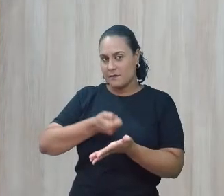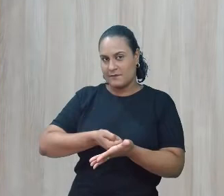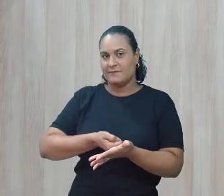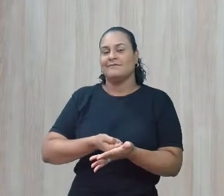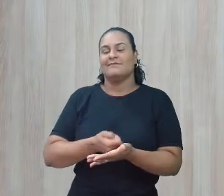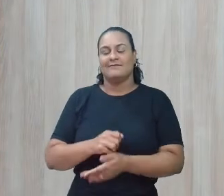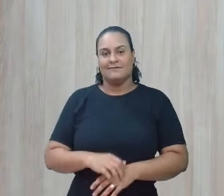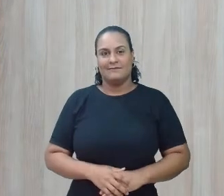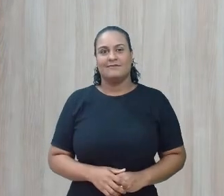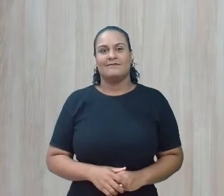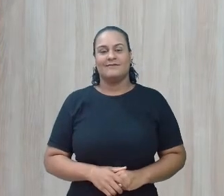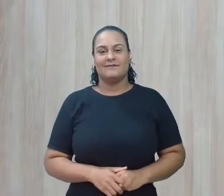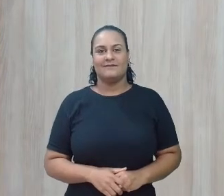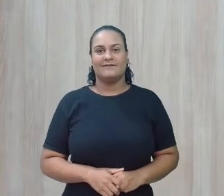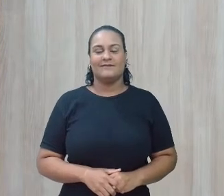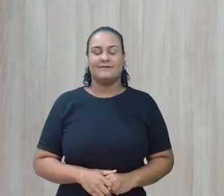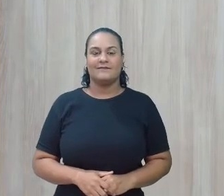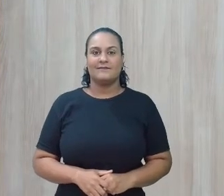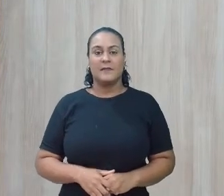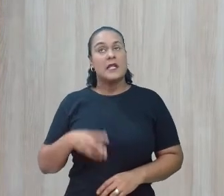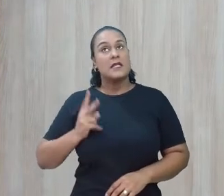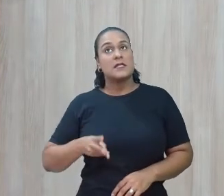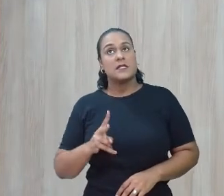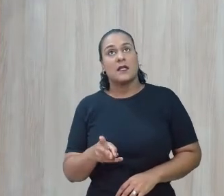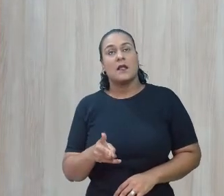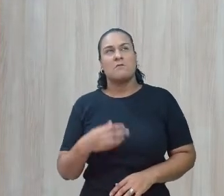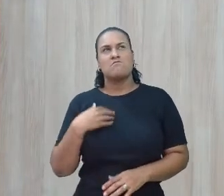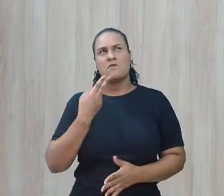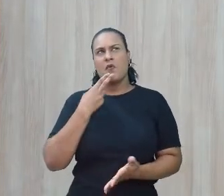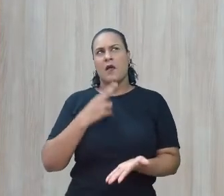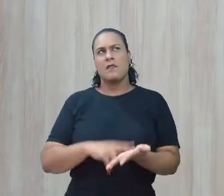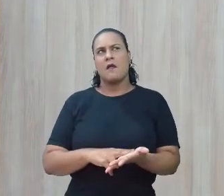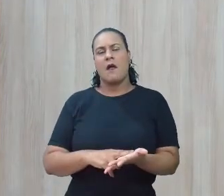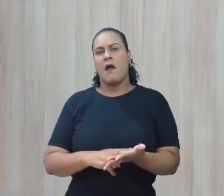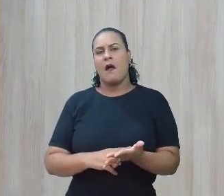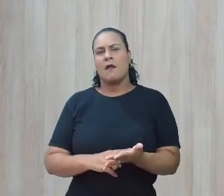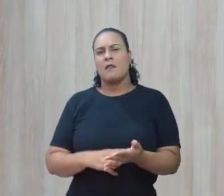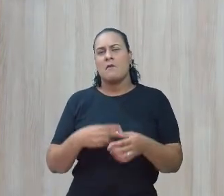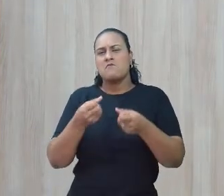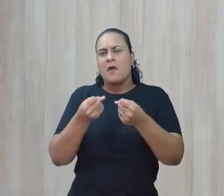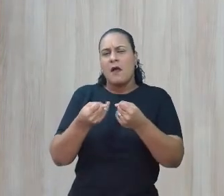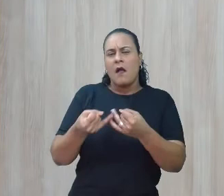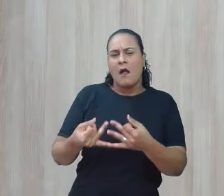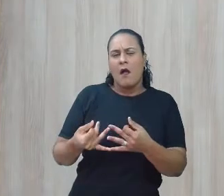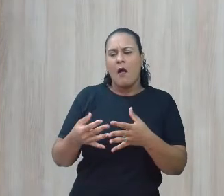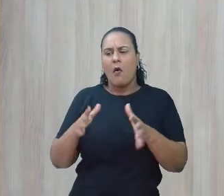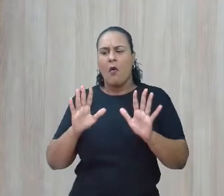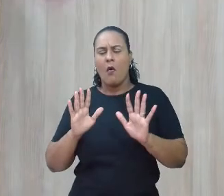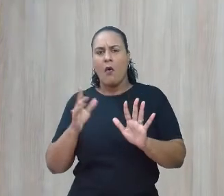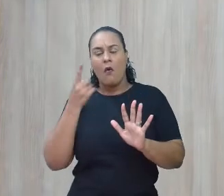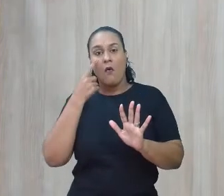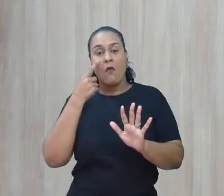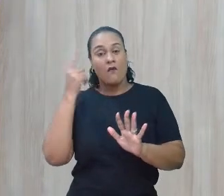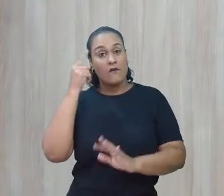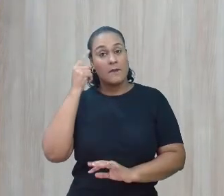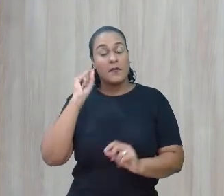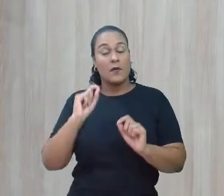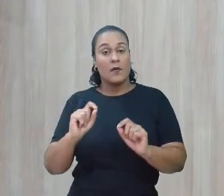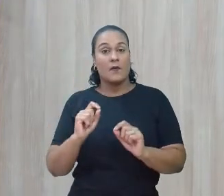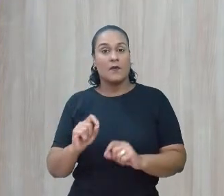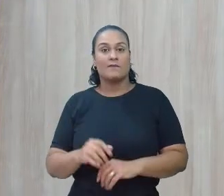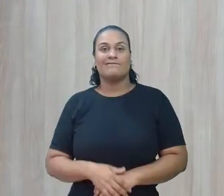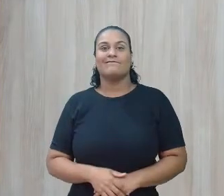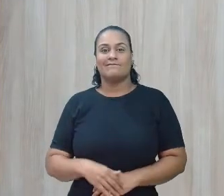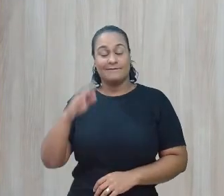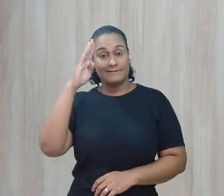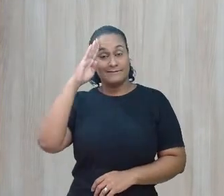persuasivo. Então, sempre que a gente pensar em uma carta argumentativa, a gente vai pensar aqui. Uma das